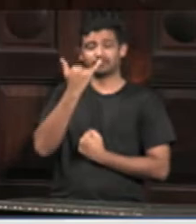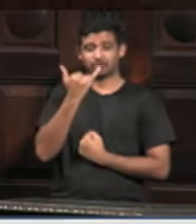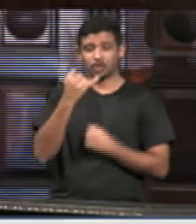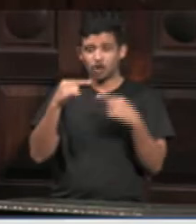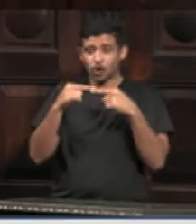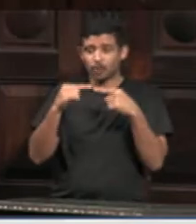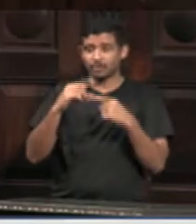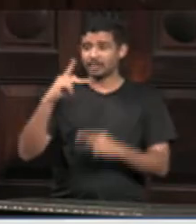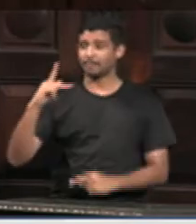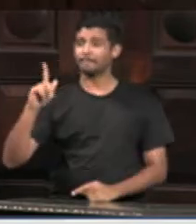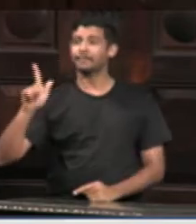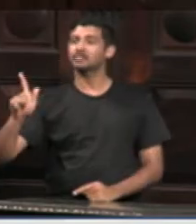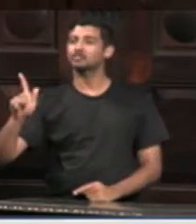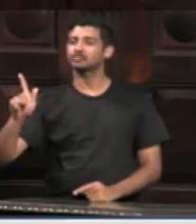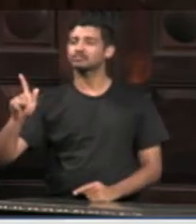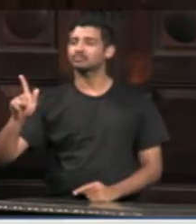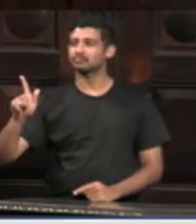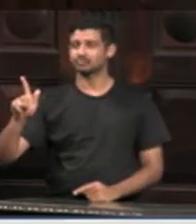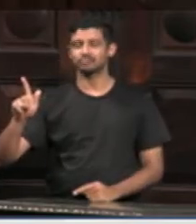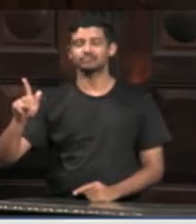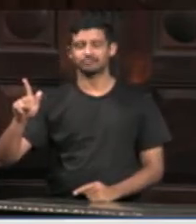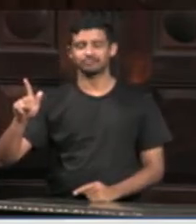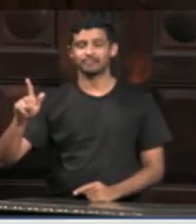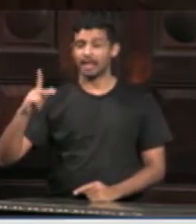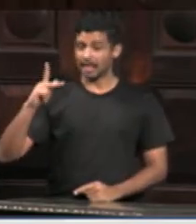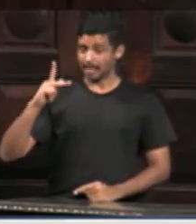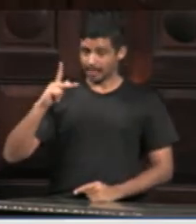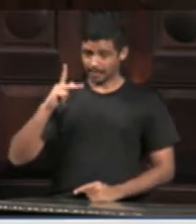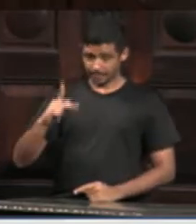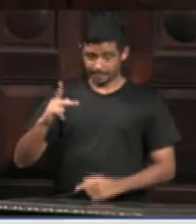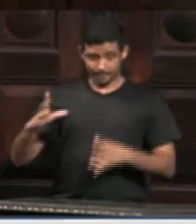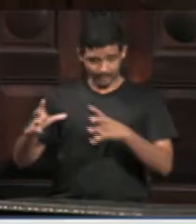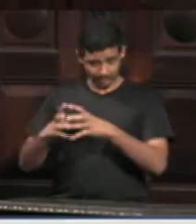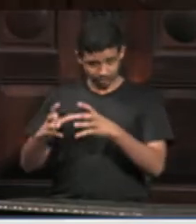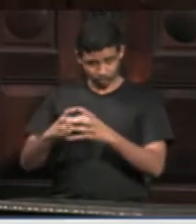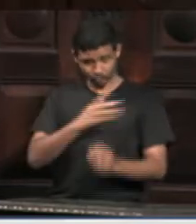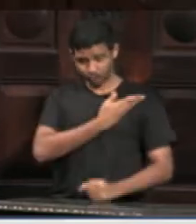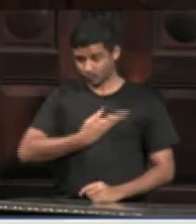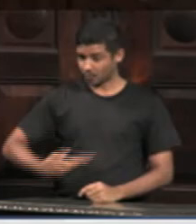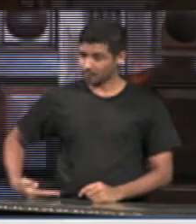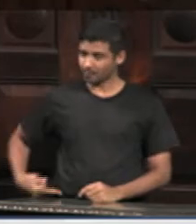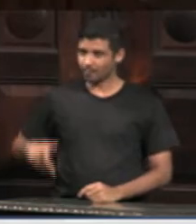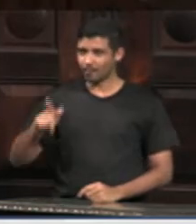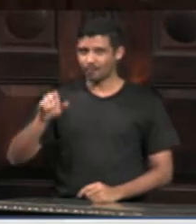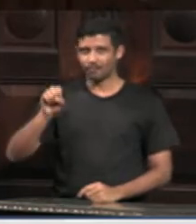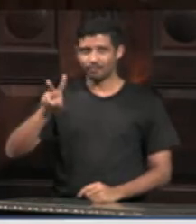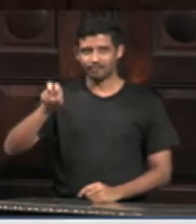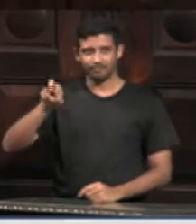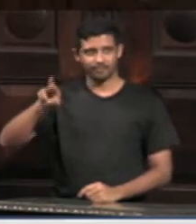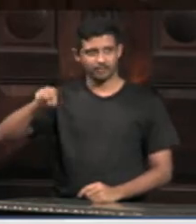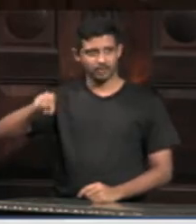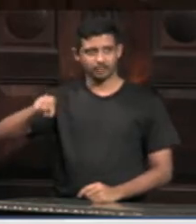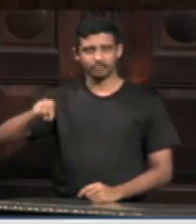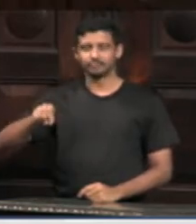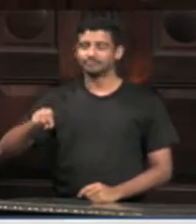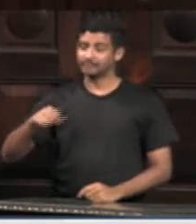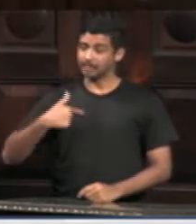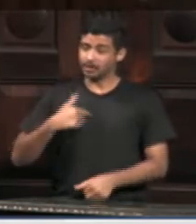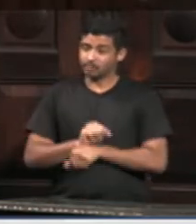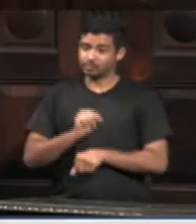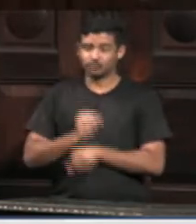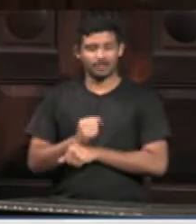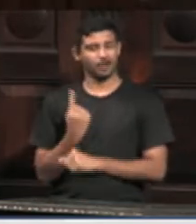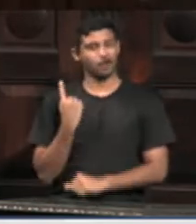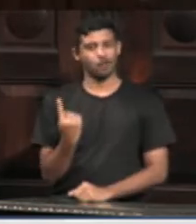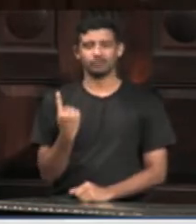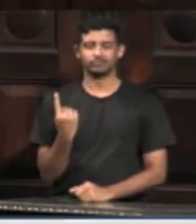PG, Partido do Governo. E espero que única e exclusivamente